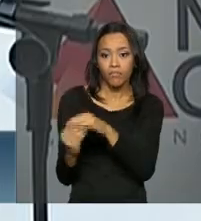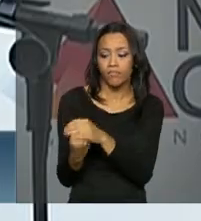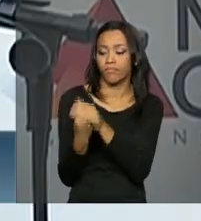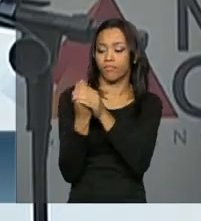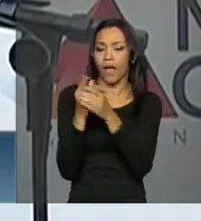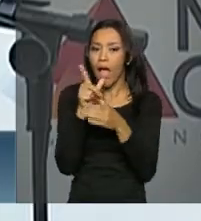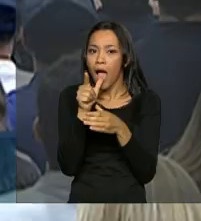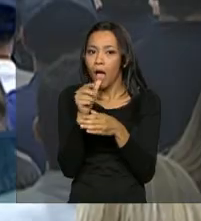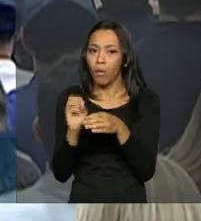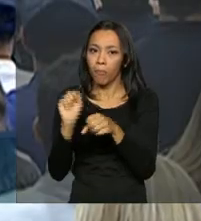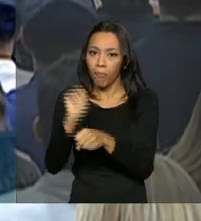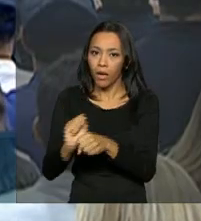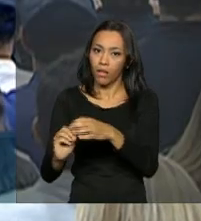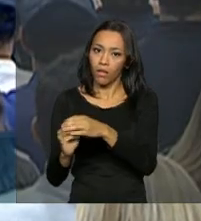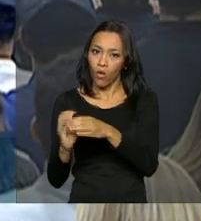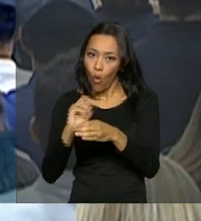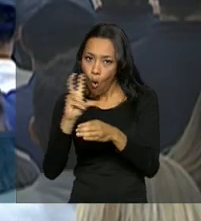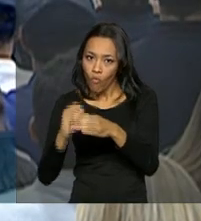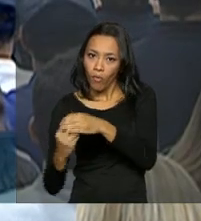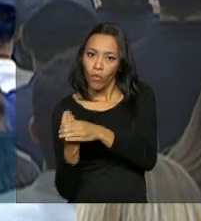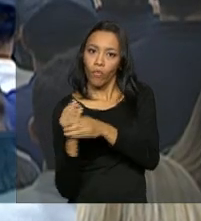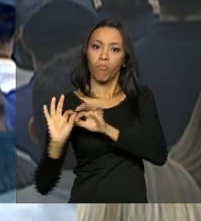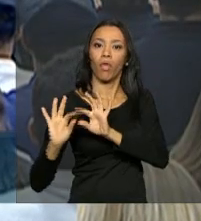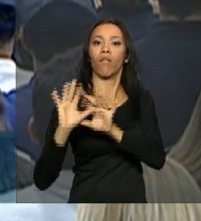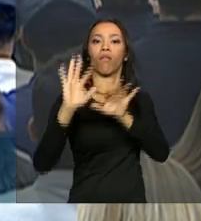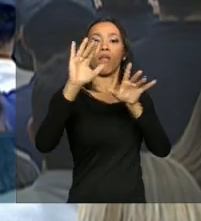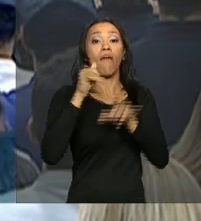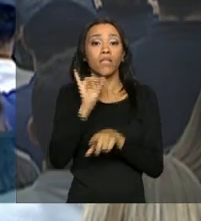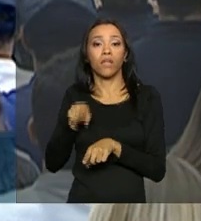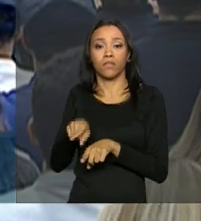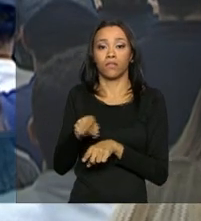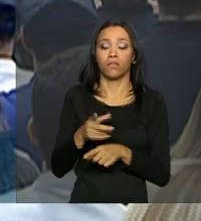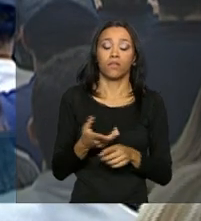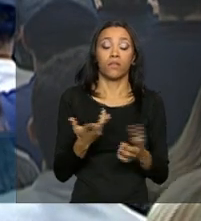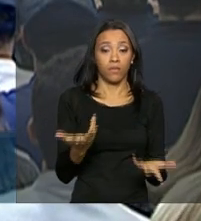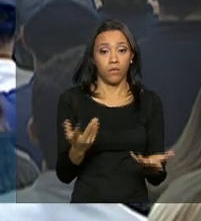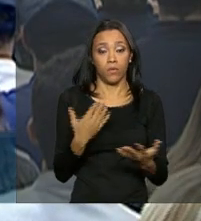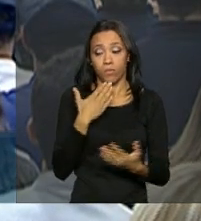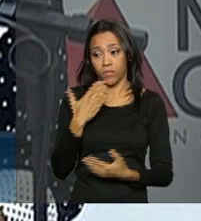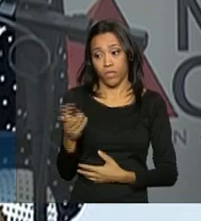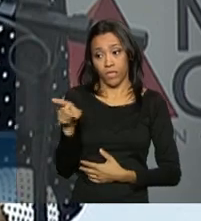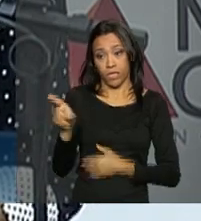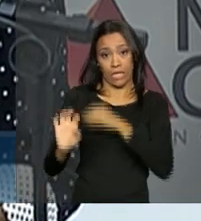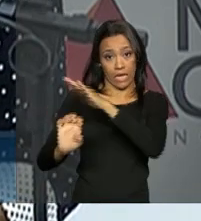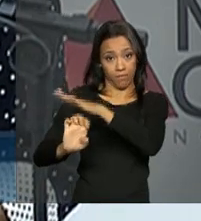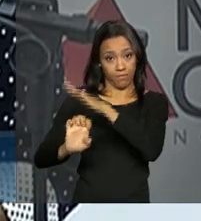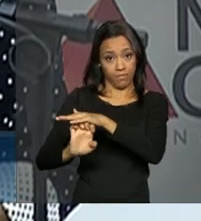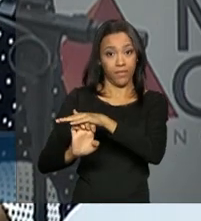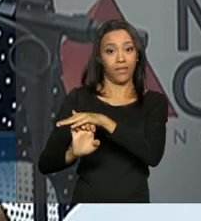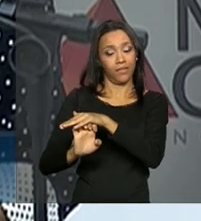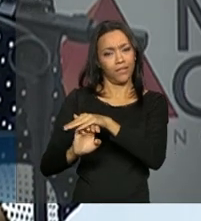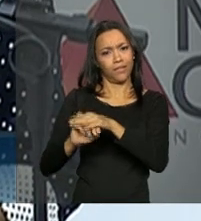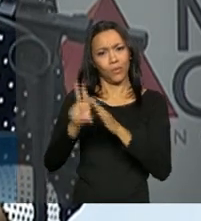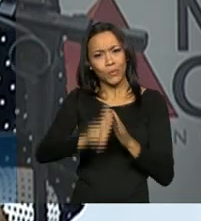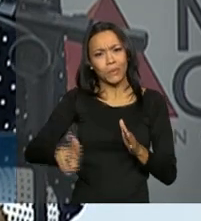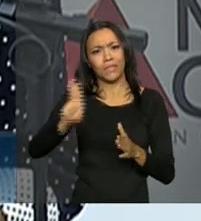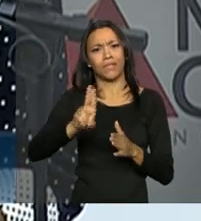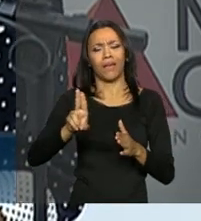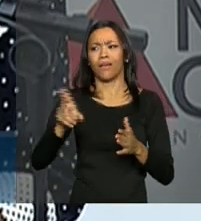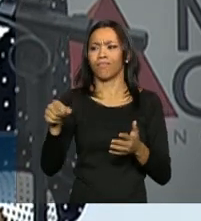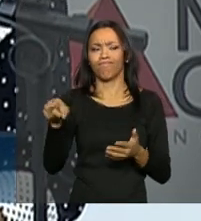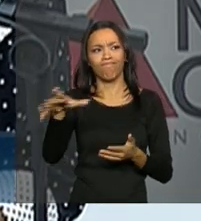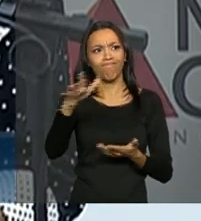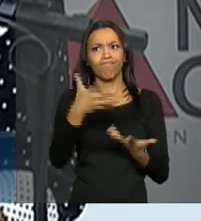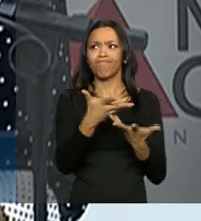agradeço imensamente que a Ambev se utilize dessa estrutura imensa que possui, que